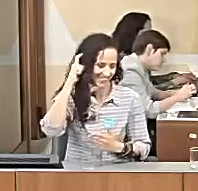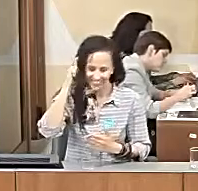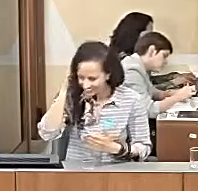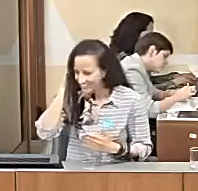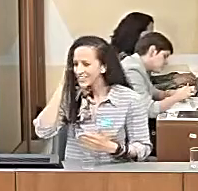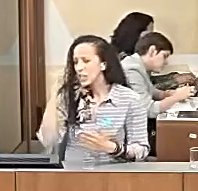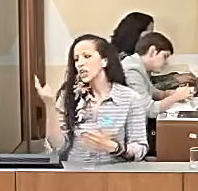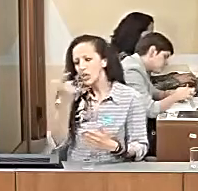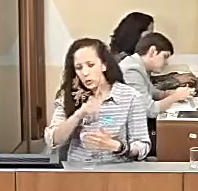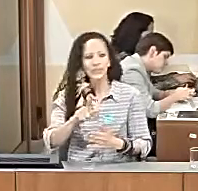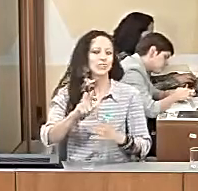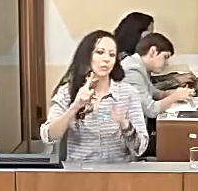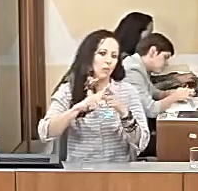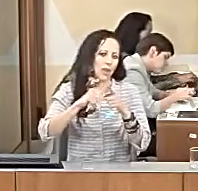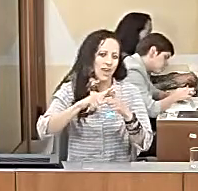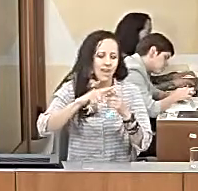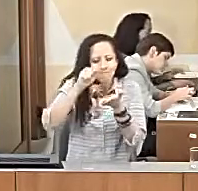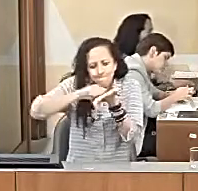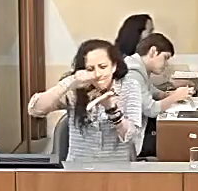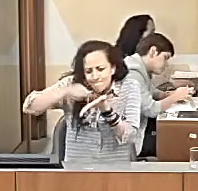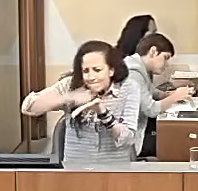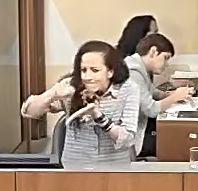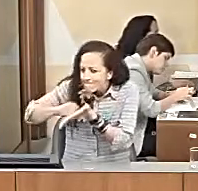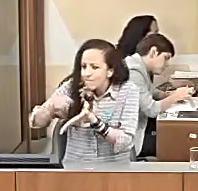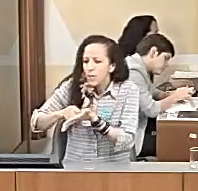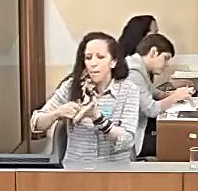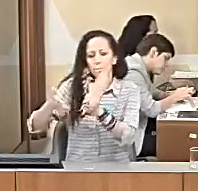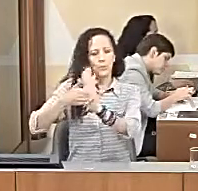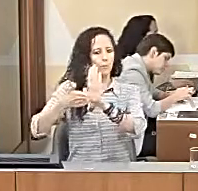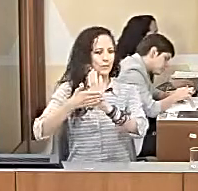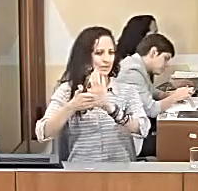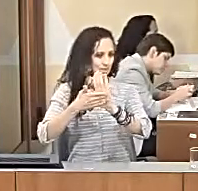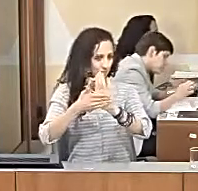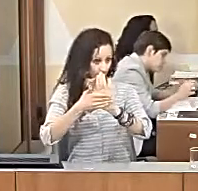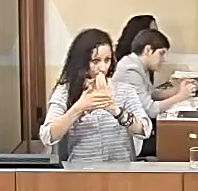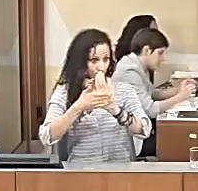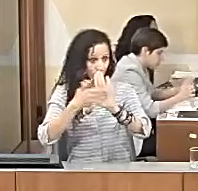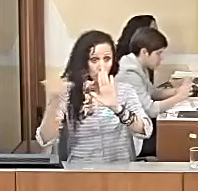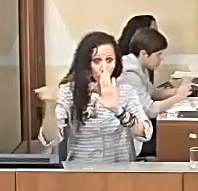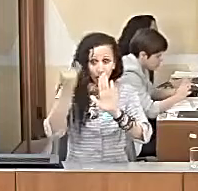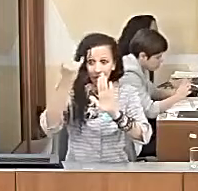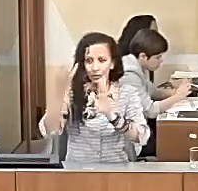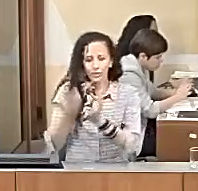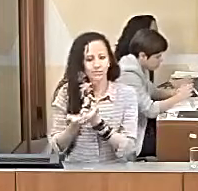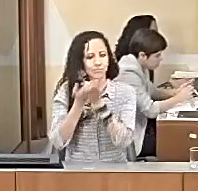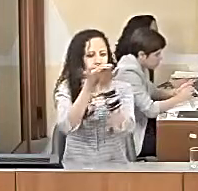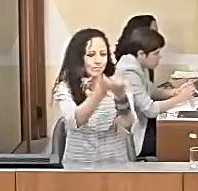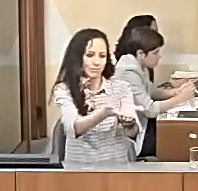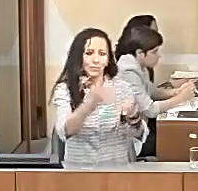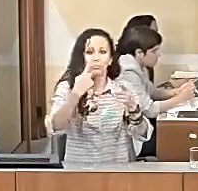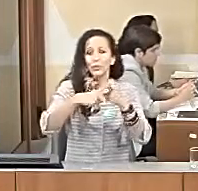buscando o trabalho também lá, apoiando o trabalho da Escola Estadual Francisco Sales,